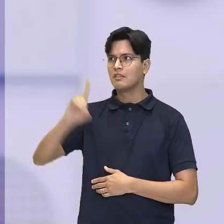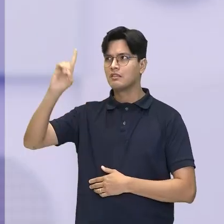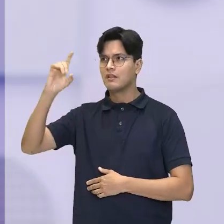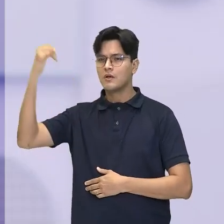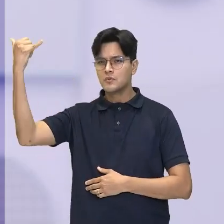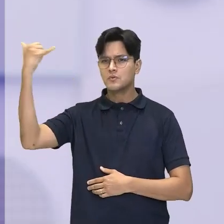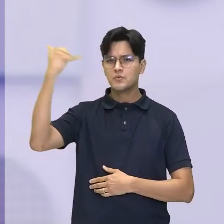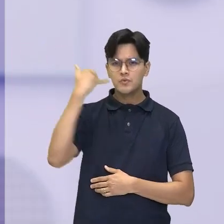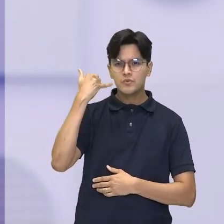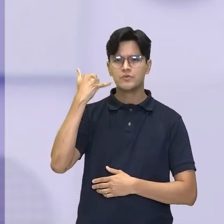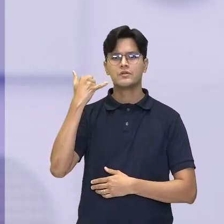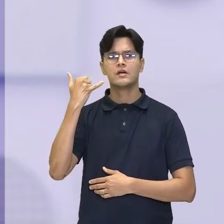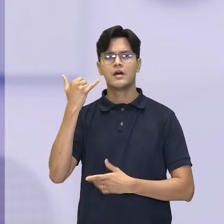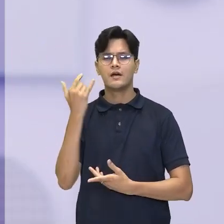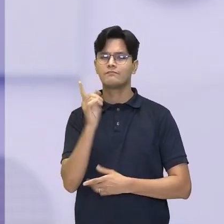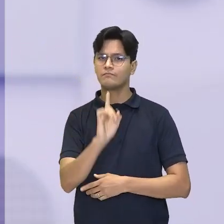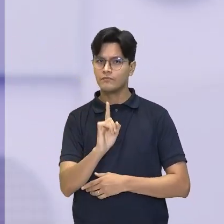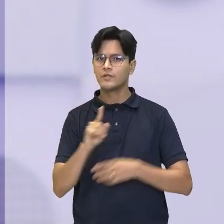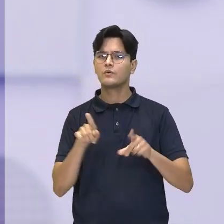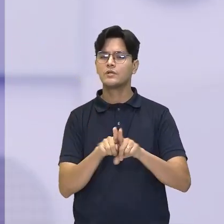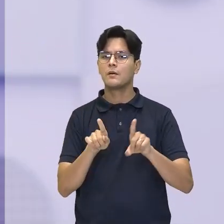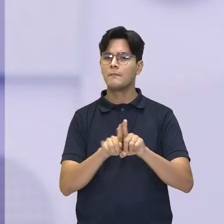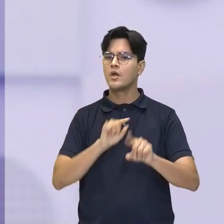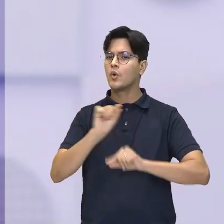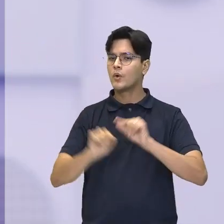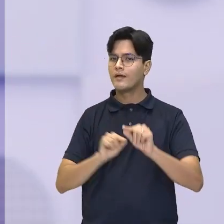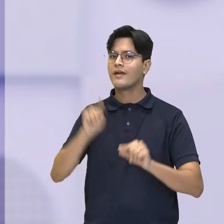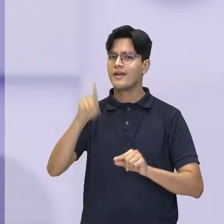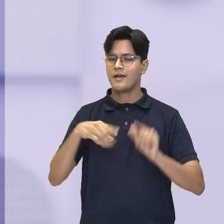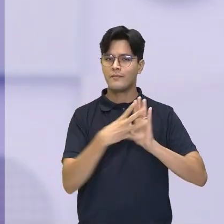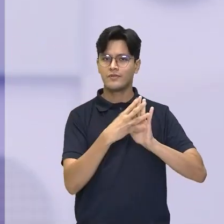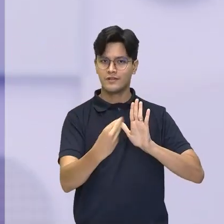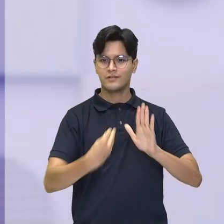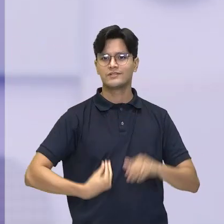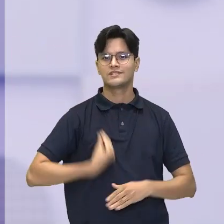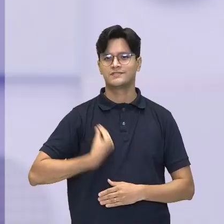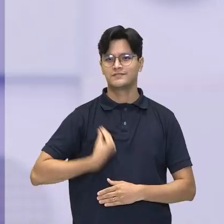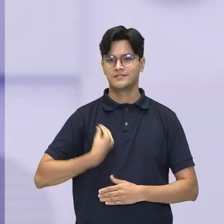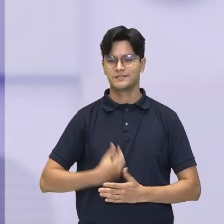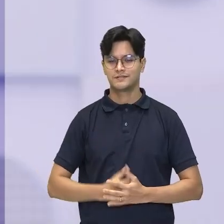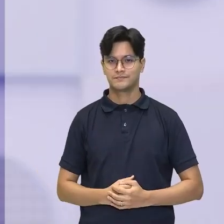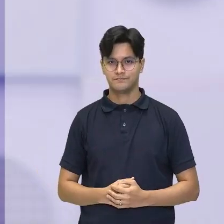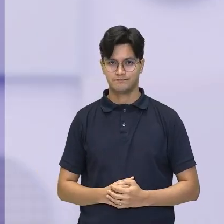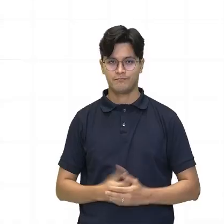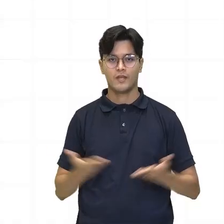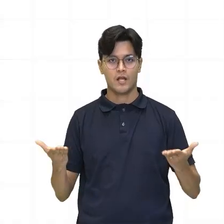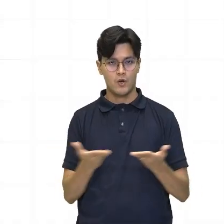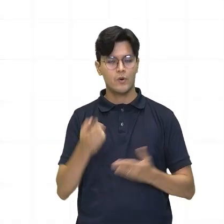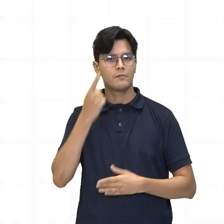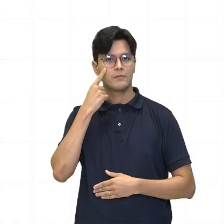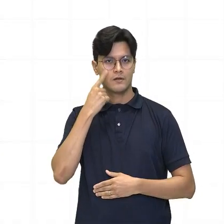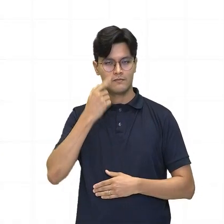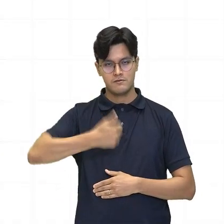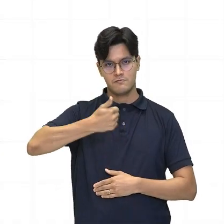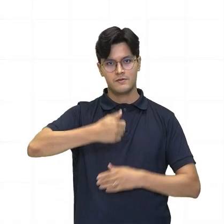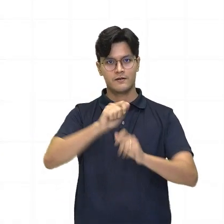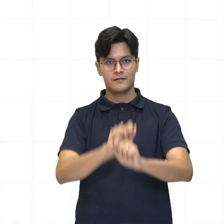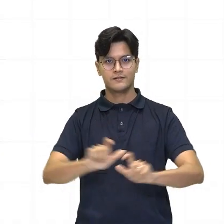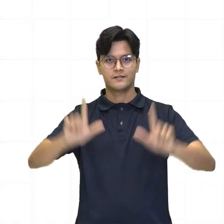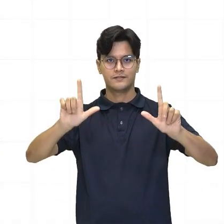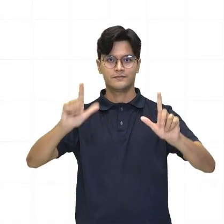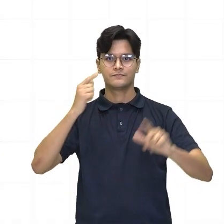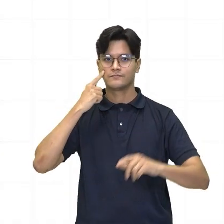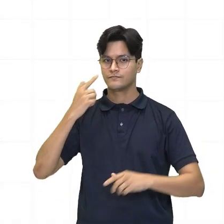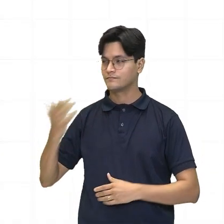é, sobretudo, um modelo de vida. Então vamos lá, vamos dar uma olhada na primeira cartela. Olha